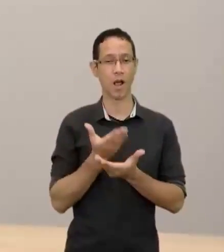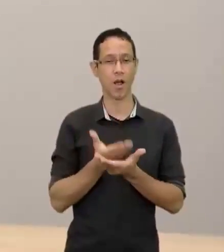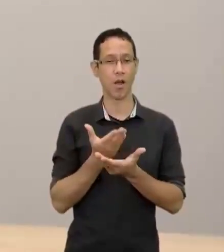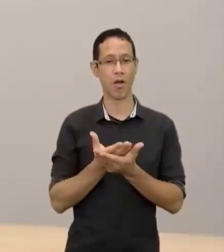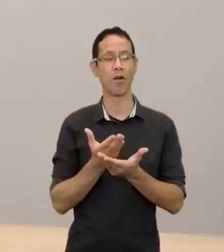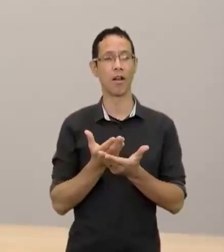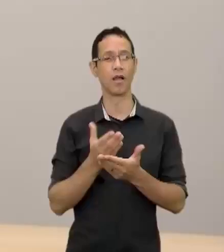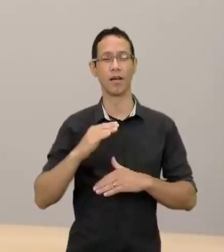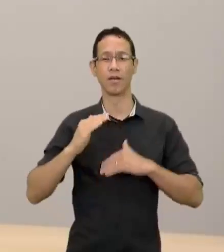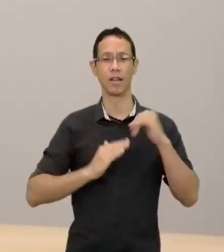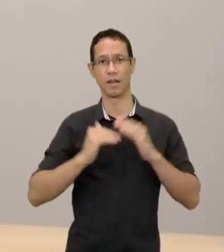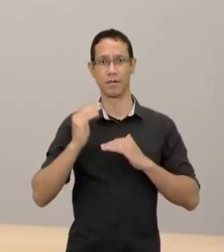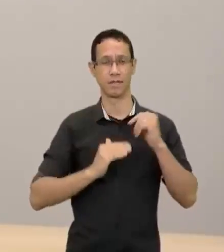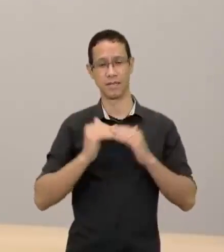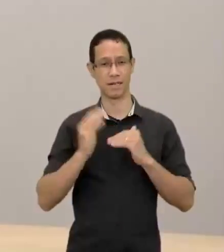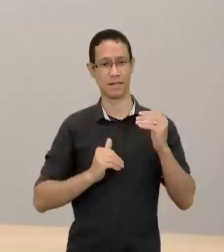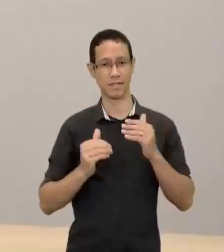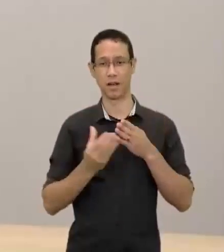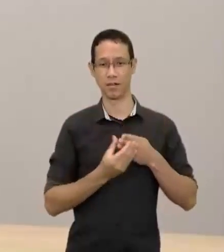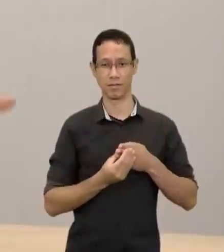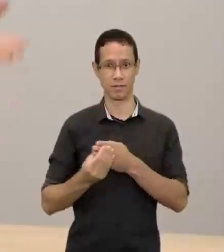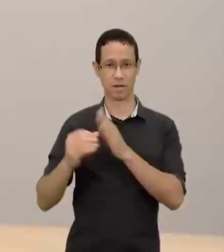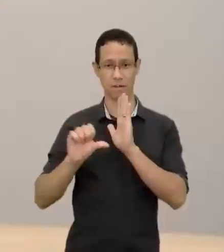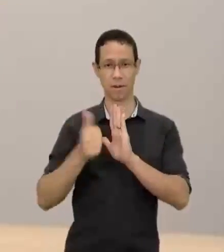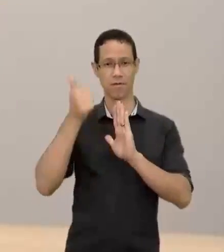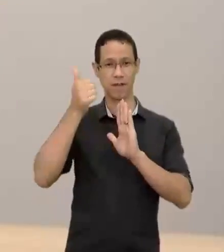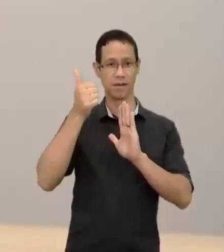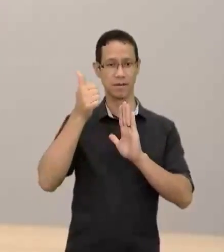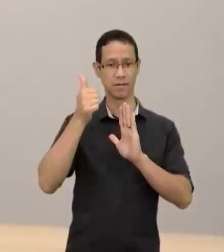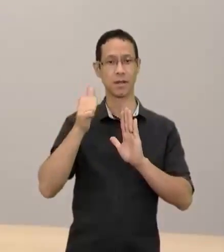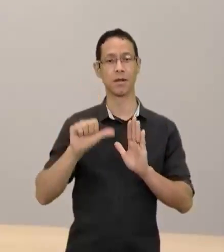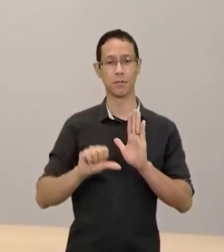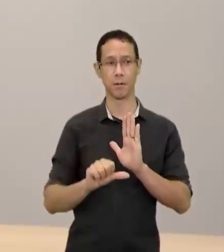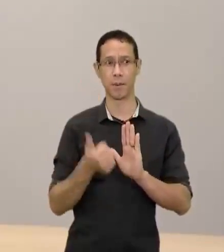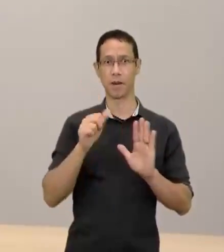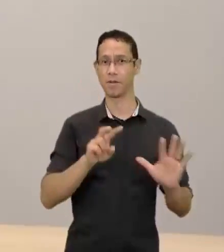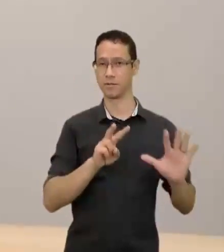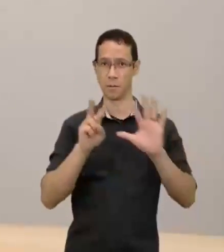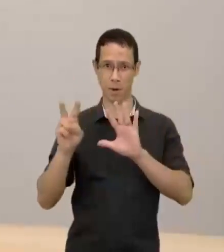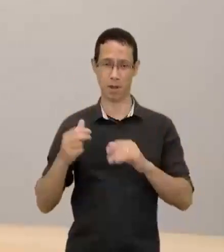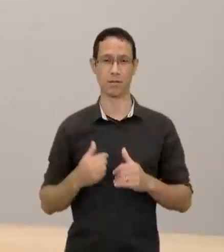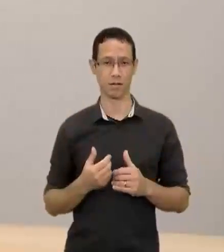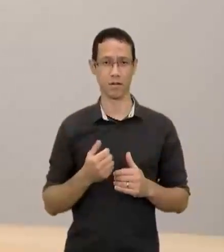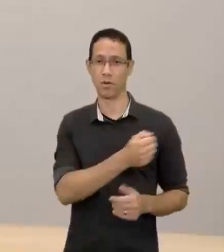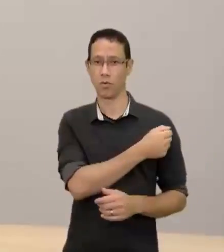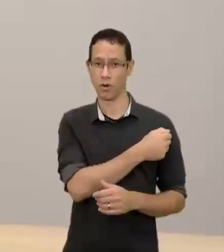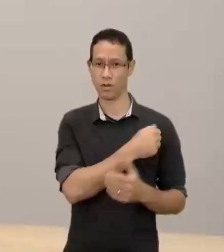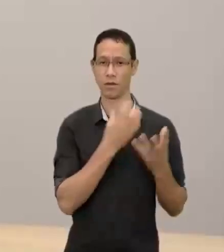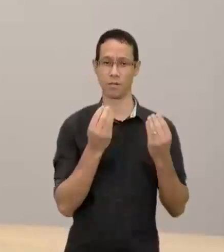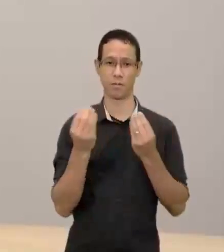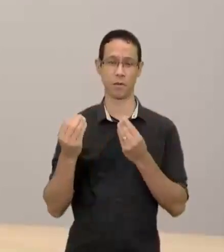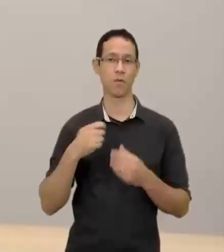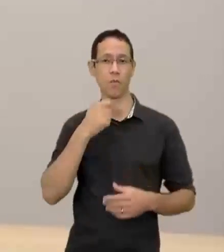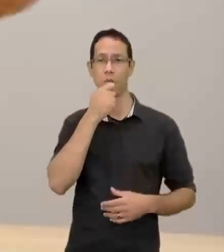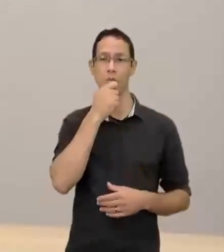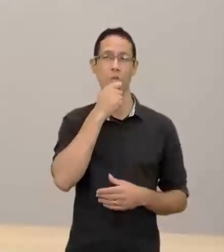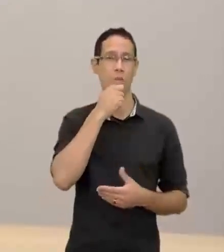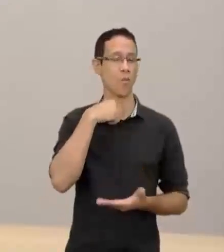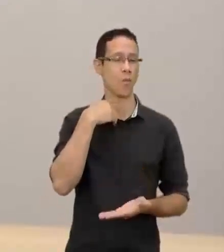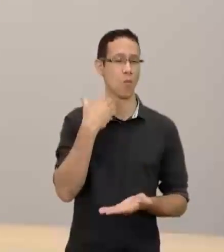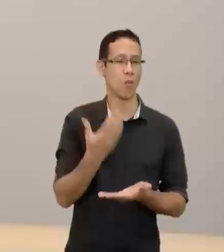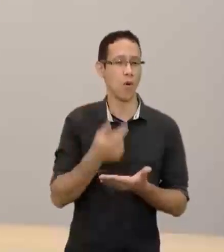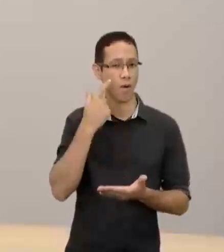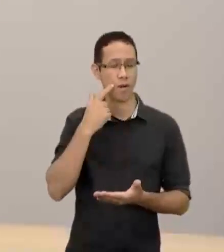que foi conduzida pela primeira vez lá na primeira semana. Porém, muitos estudantes ainda estavam